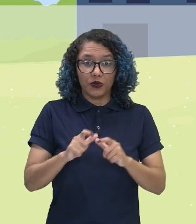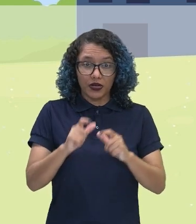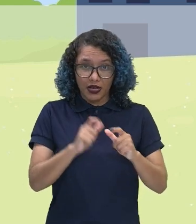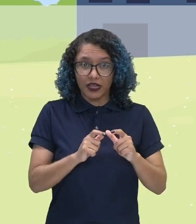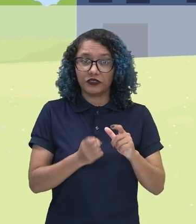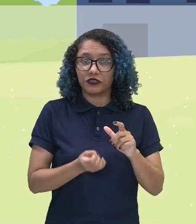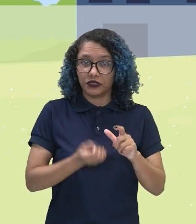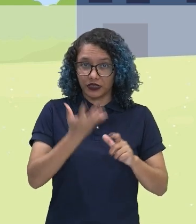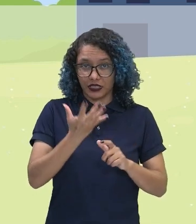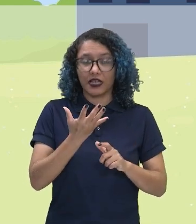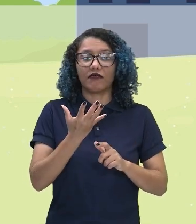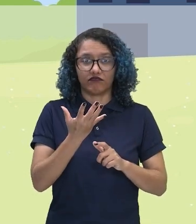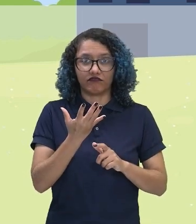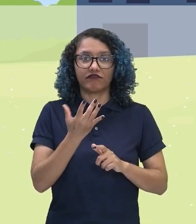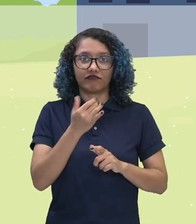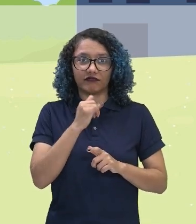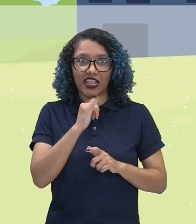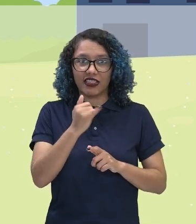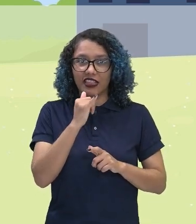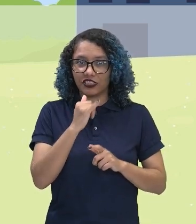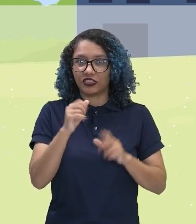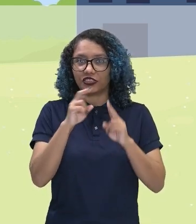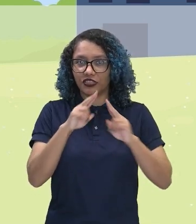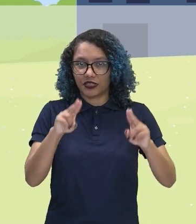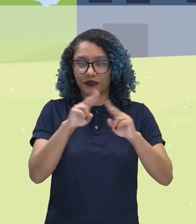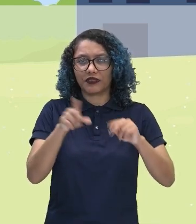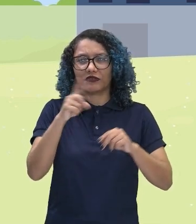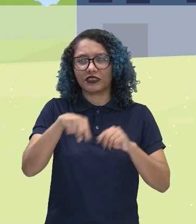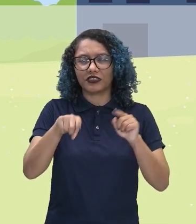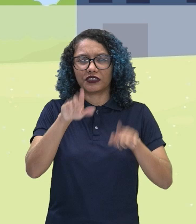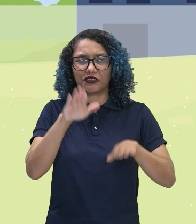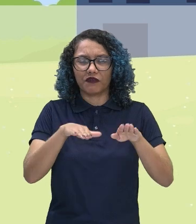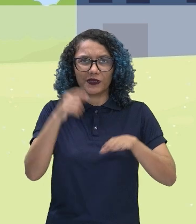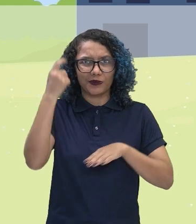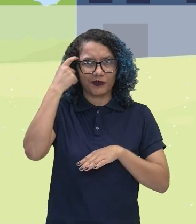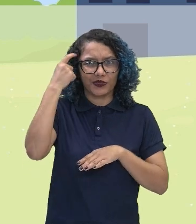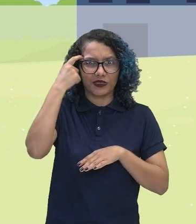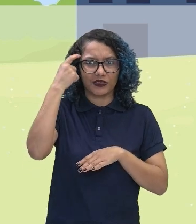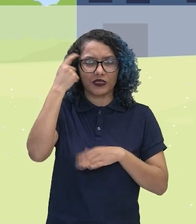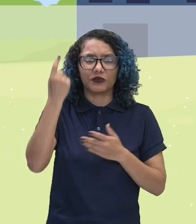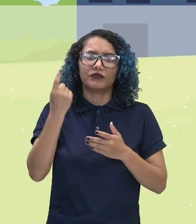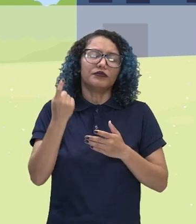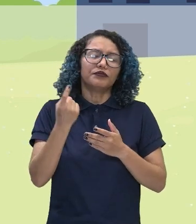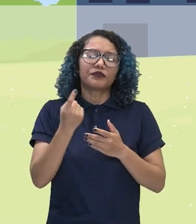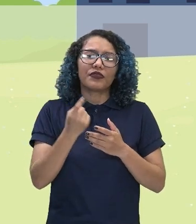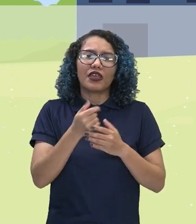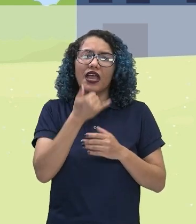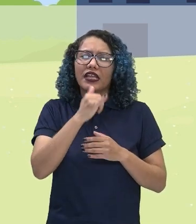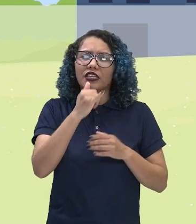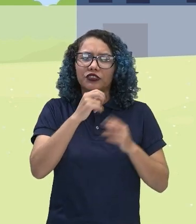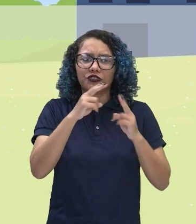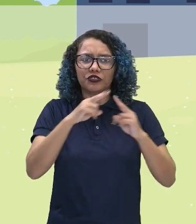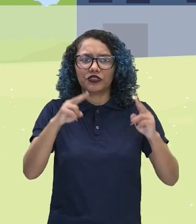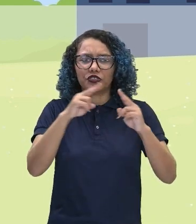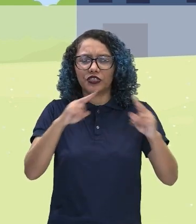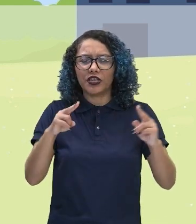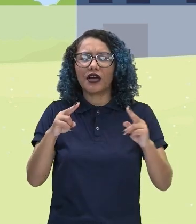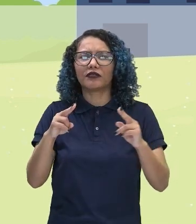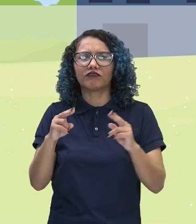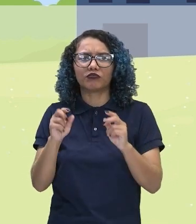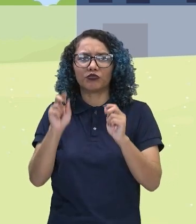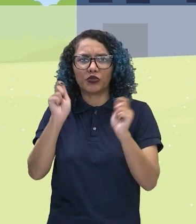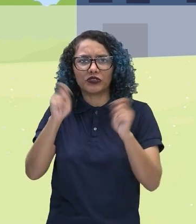elétrica. Então, você já deve ter se perguntado, como a energia elétrica ela chega até as nossas